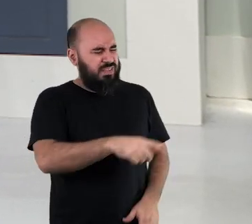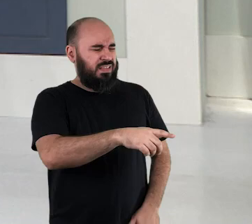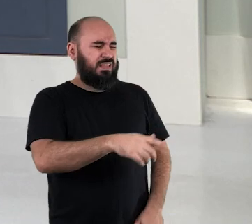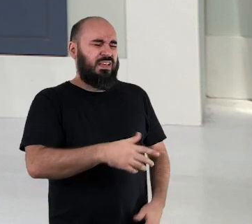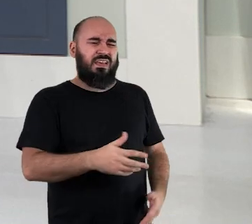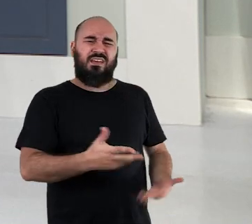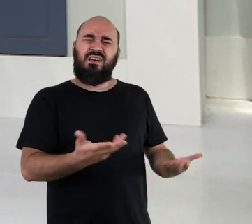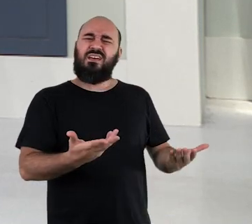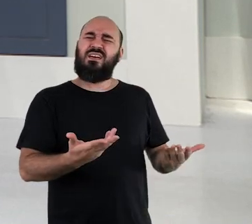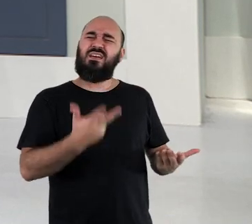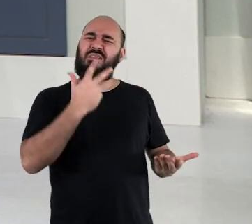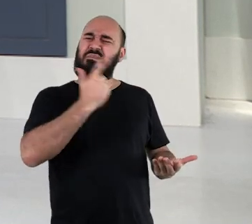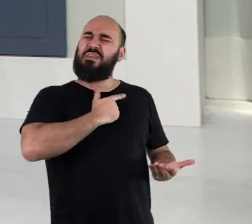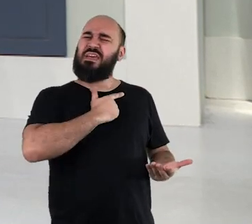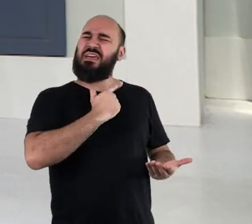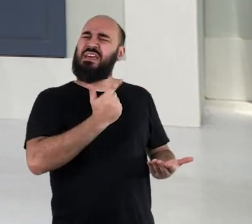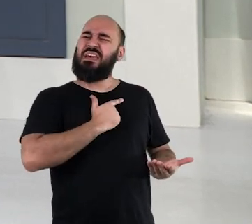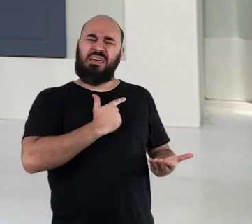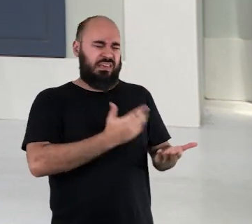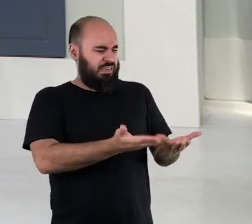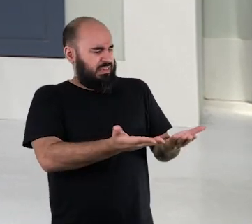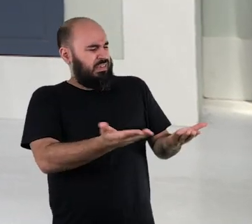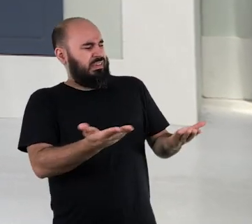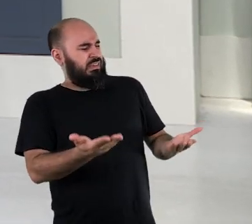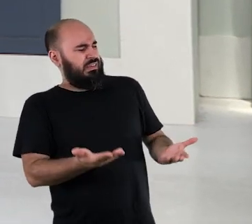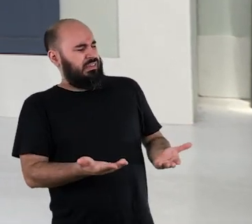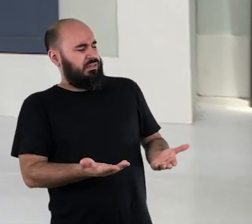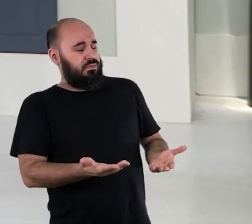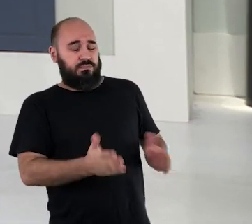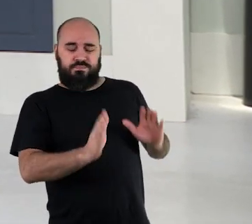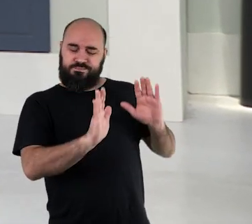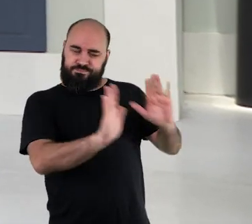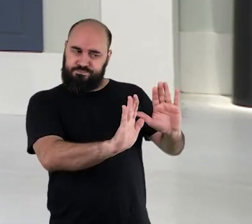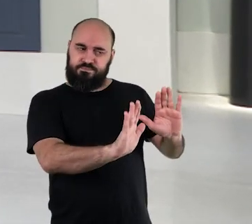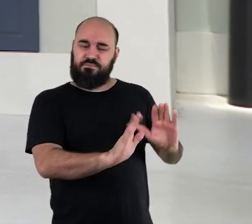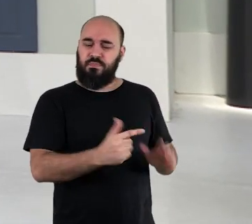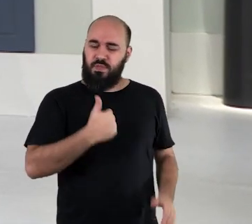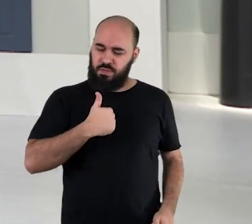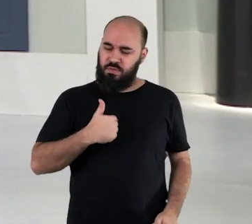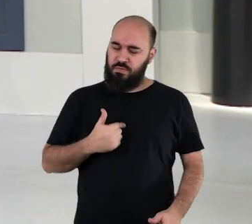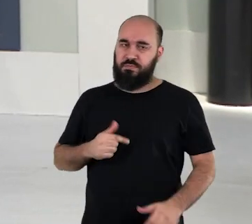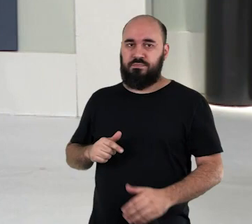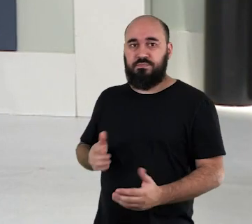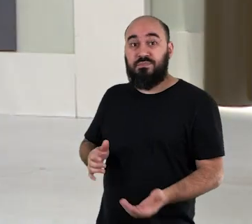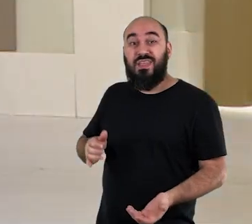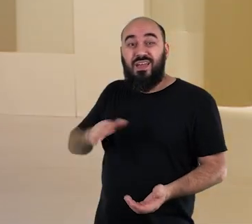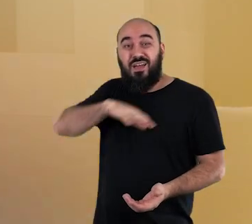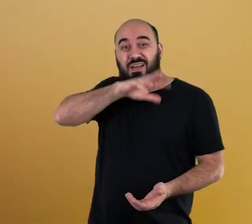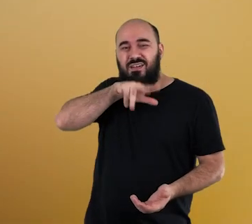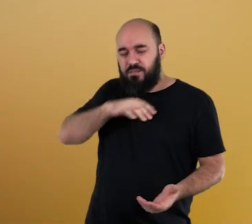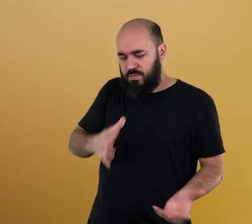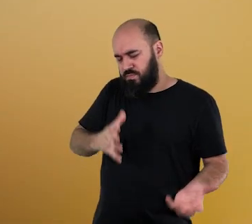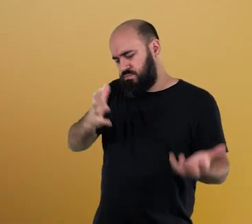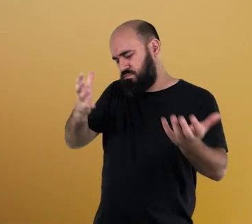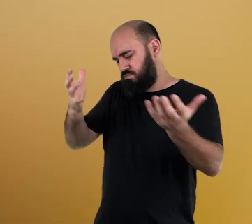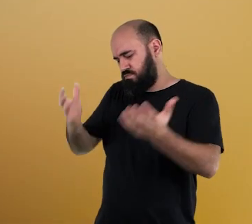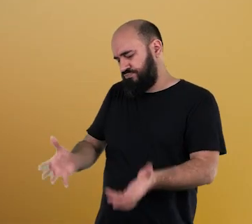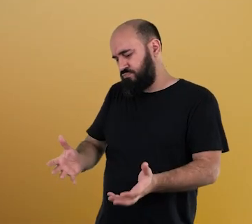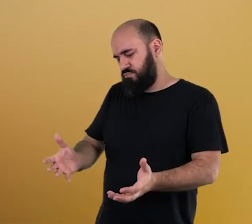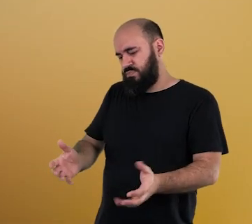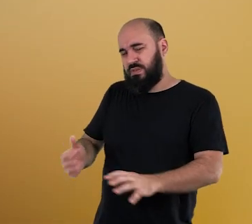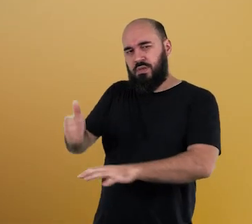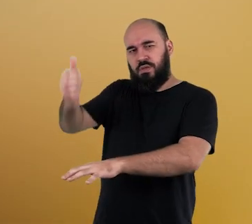tão vexatória. E aí Elias se aproximou do altar do Senhor. E diante do altar de